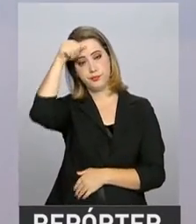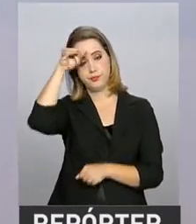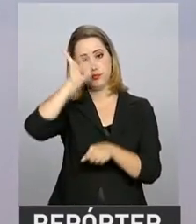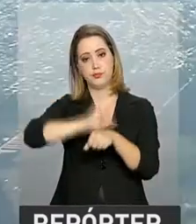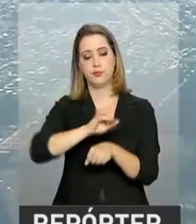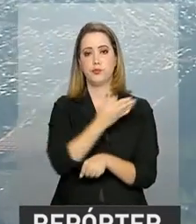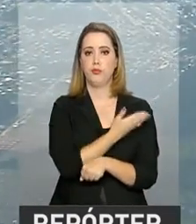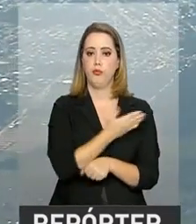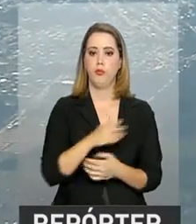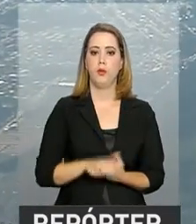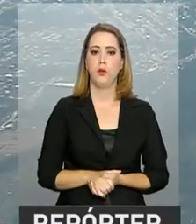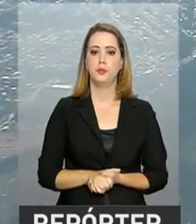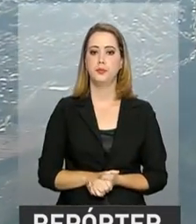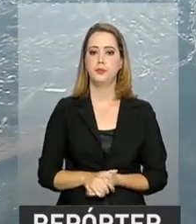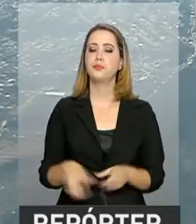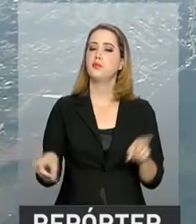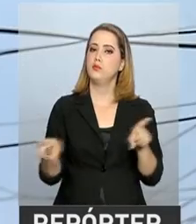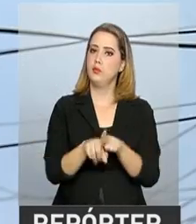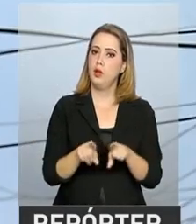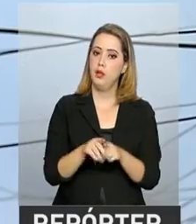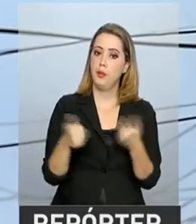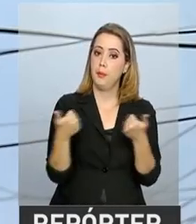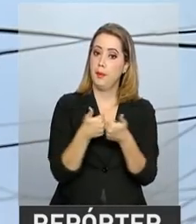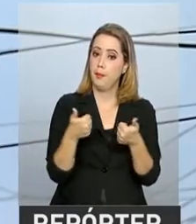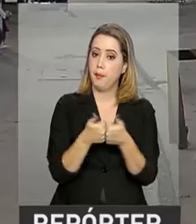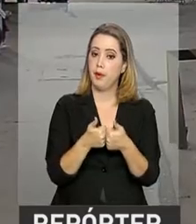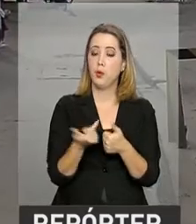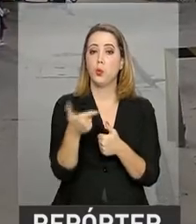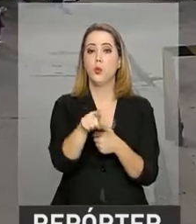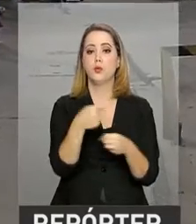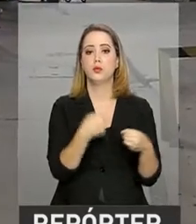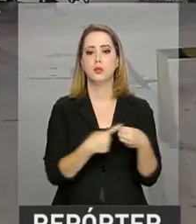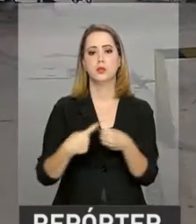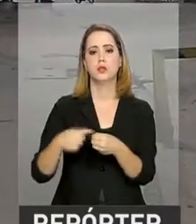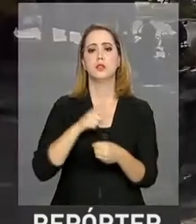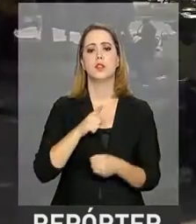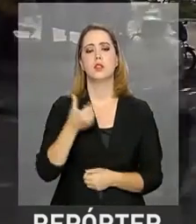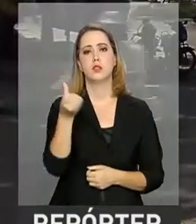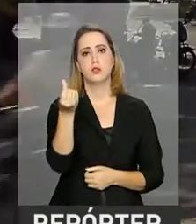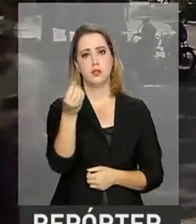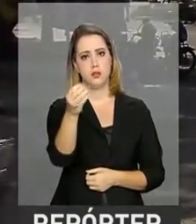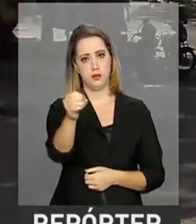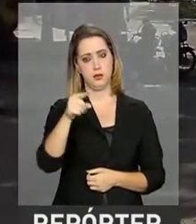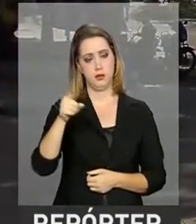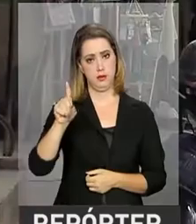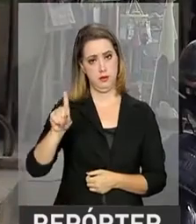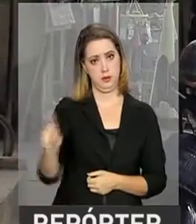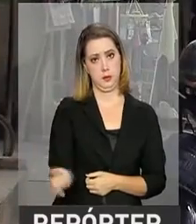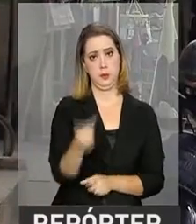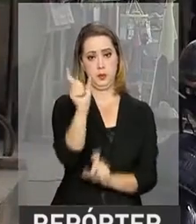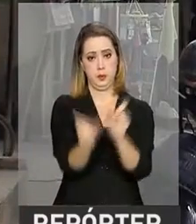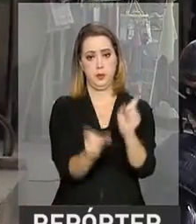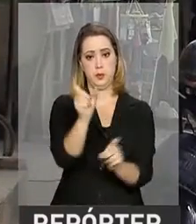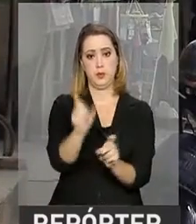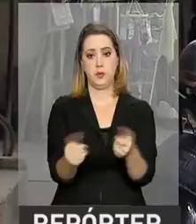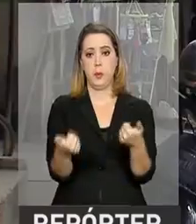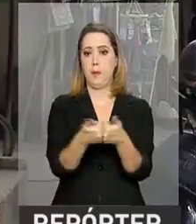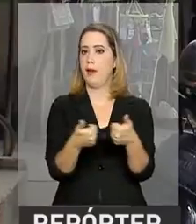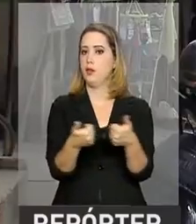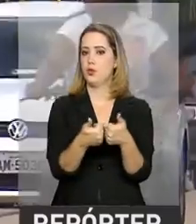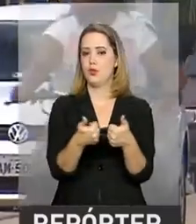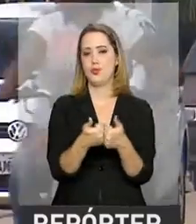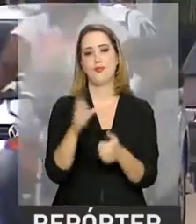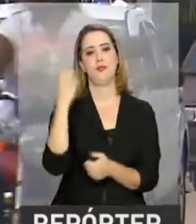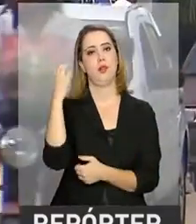de Vila Bittencourt está Tabatinga. Com aproximadamente 60 mil habitantes, a cidade faz fronteira com a Colômbia e o